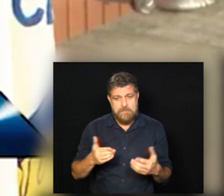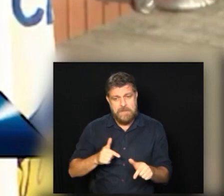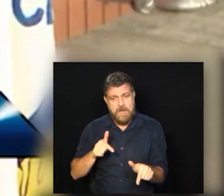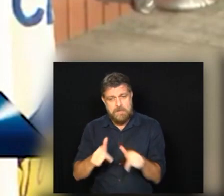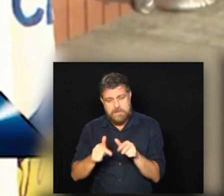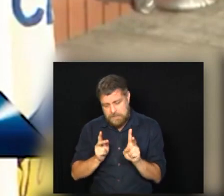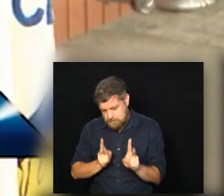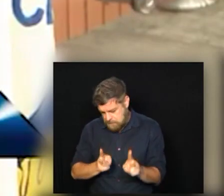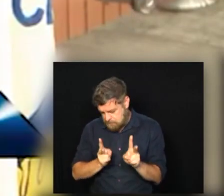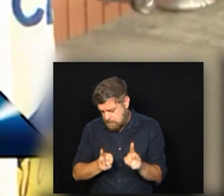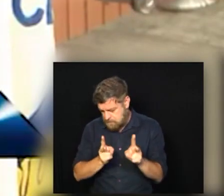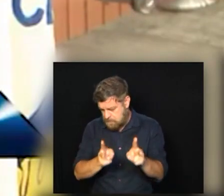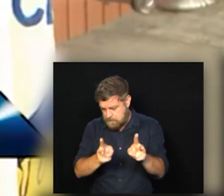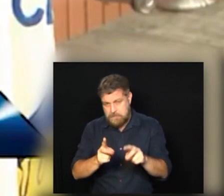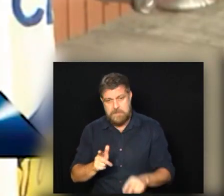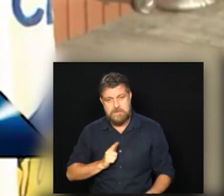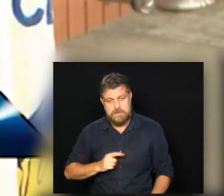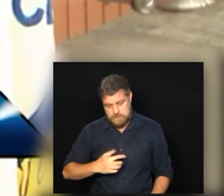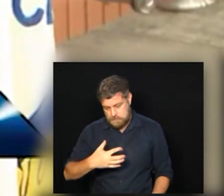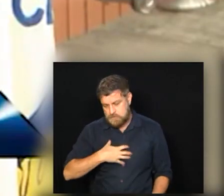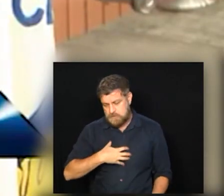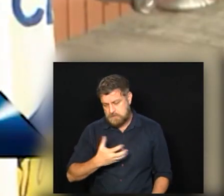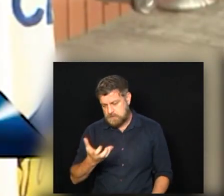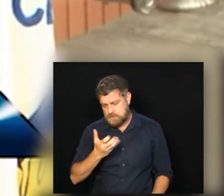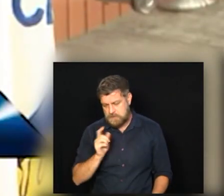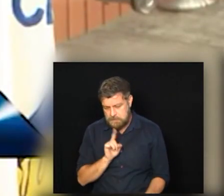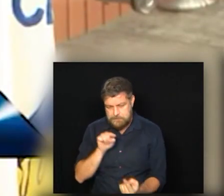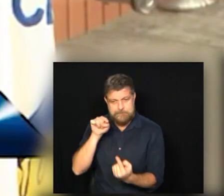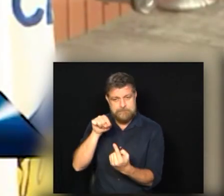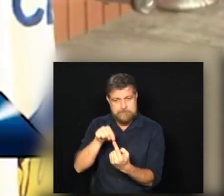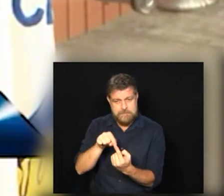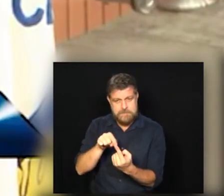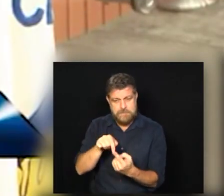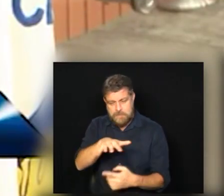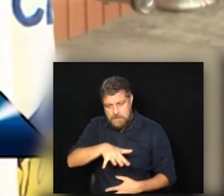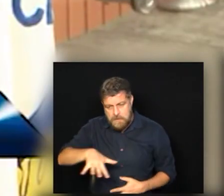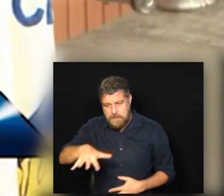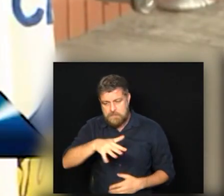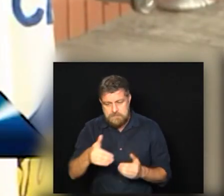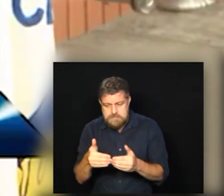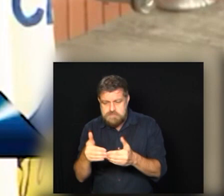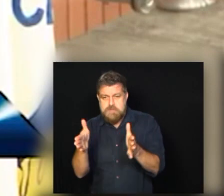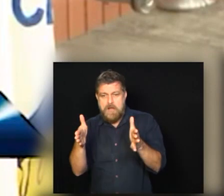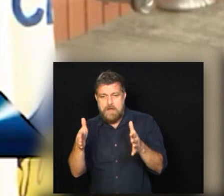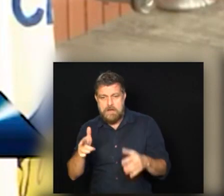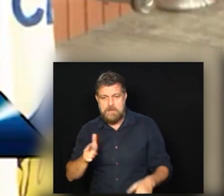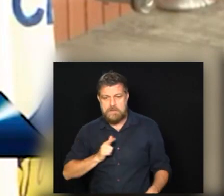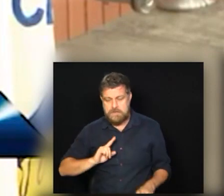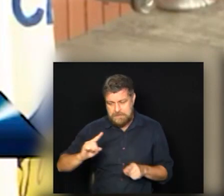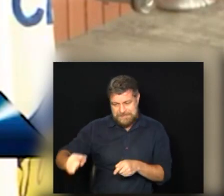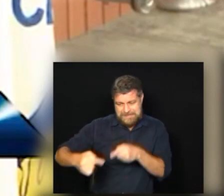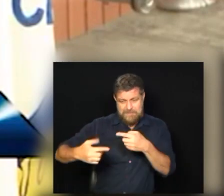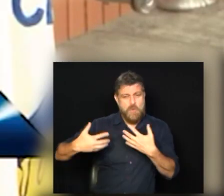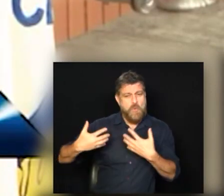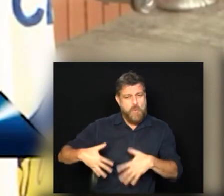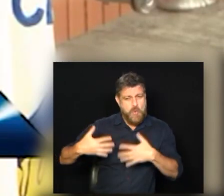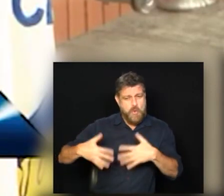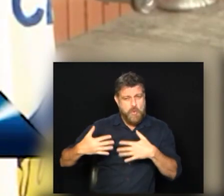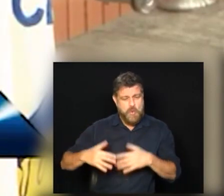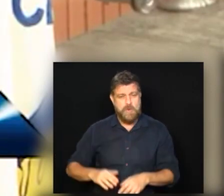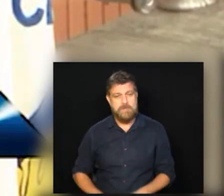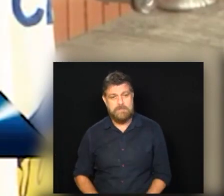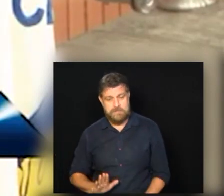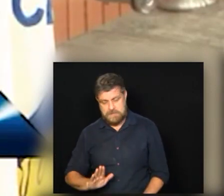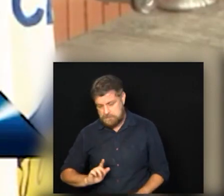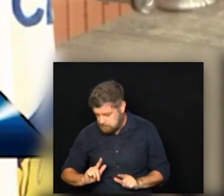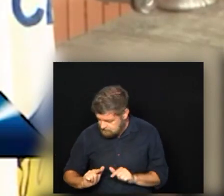estão andando bem do jeito que a gente quer, os espaços estão se abrindo, os desafios são grandes e